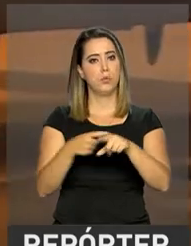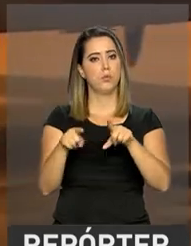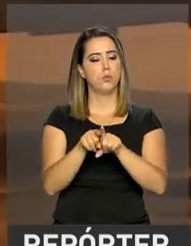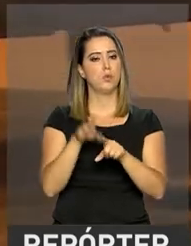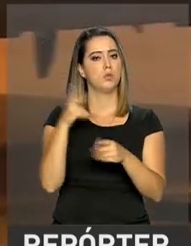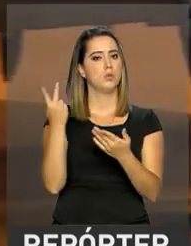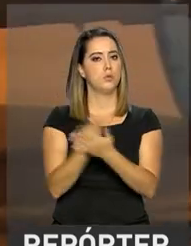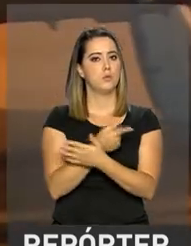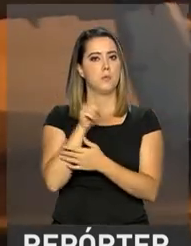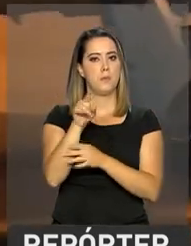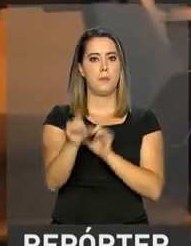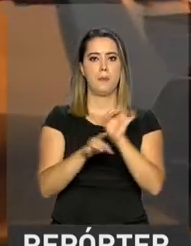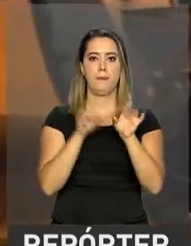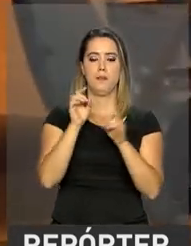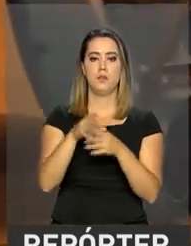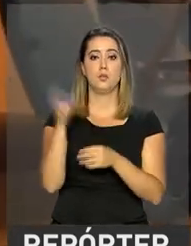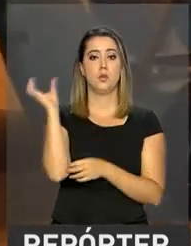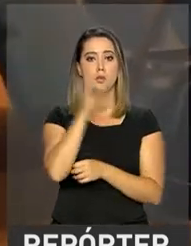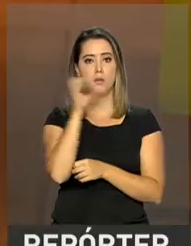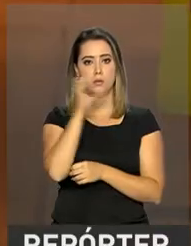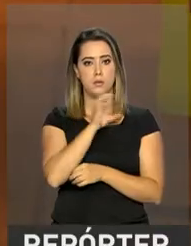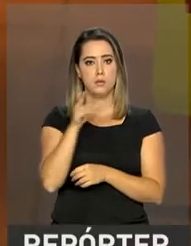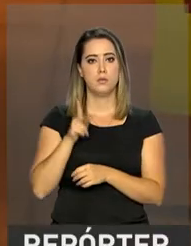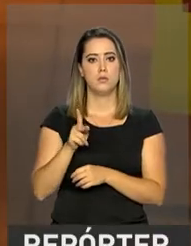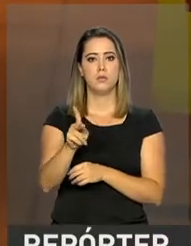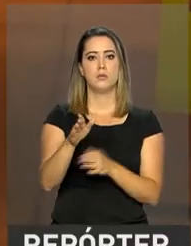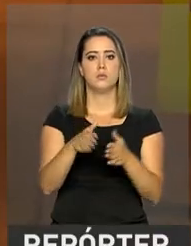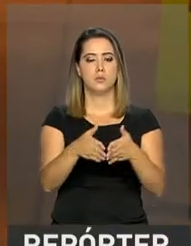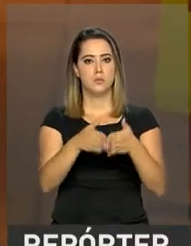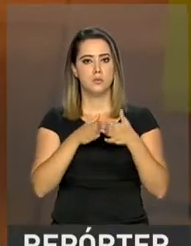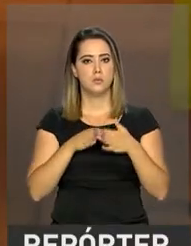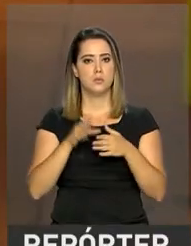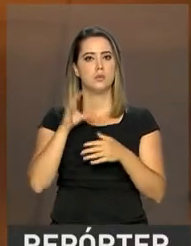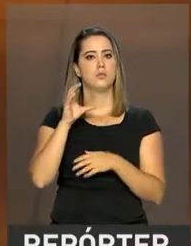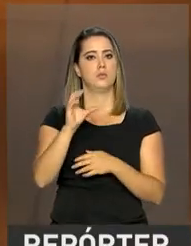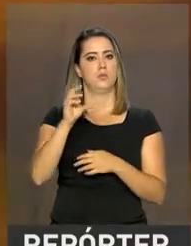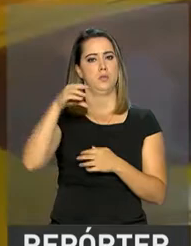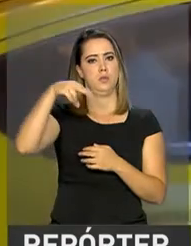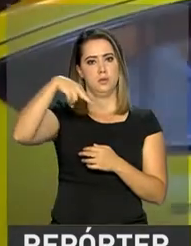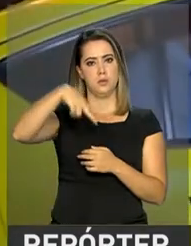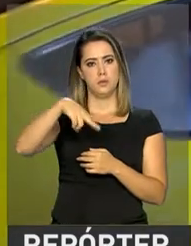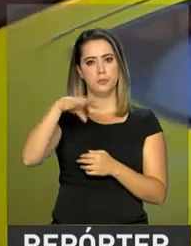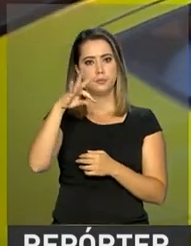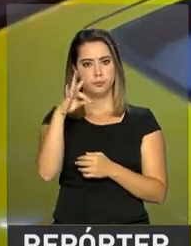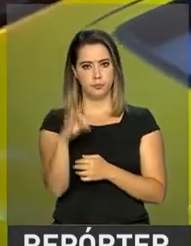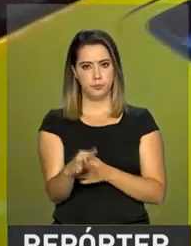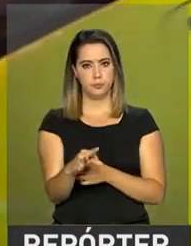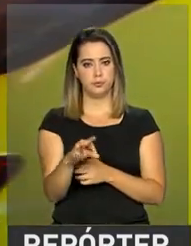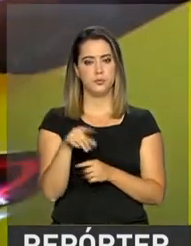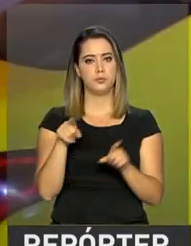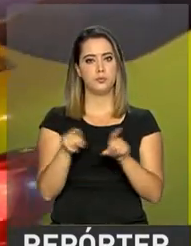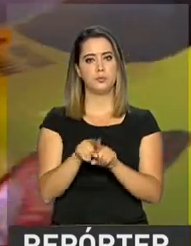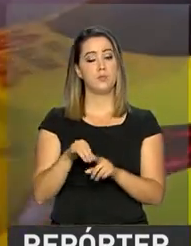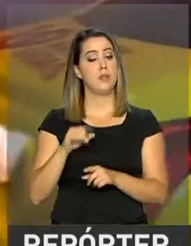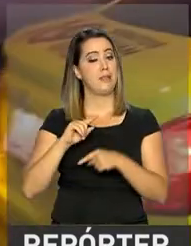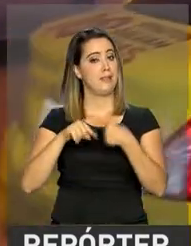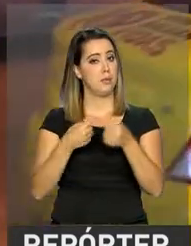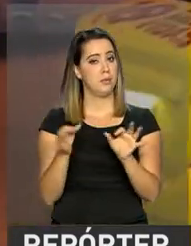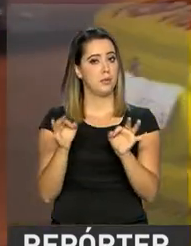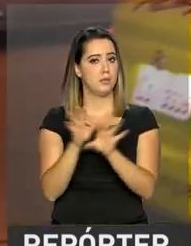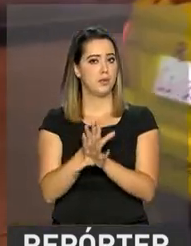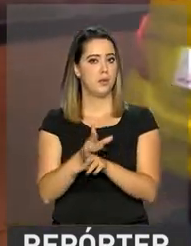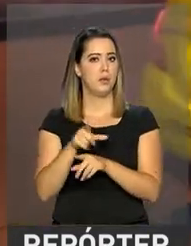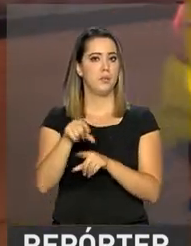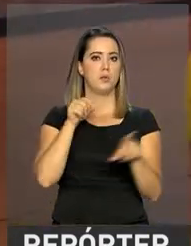realizados em situações excepcionais e emergenciais, sempre por solicitação da Central Nacional de Transplantes e depois